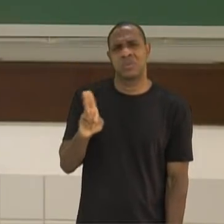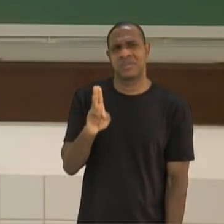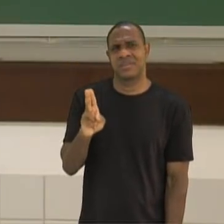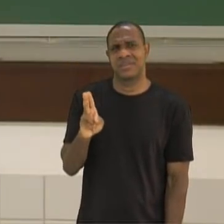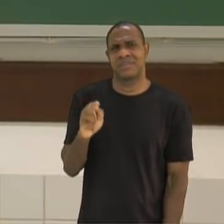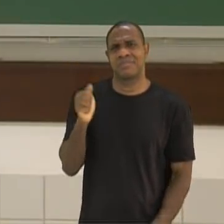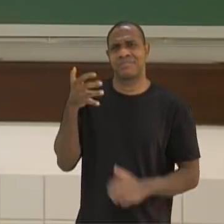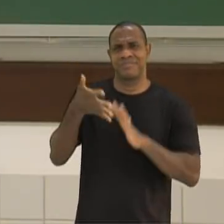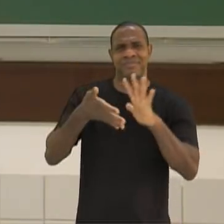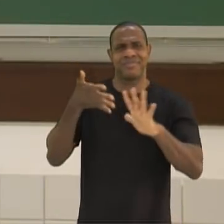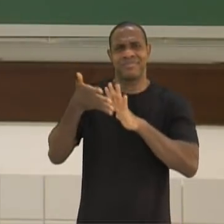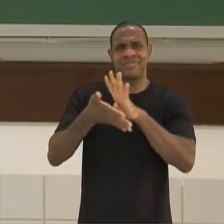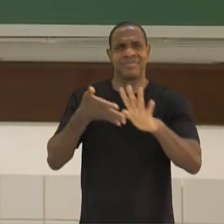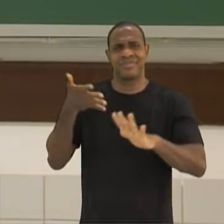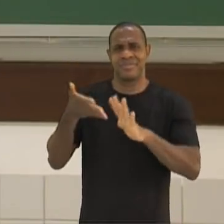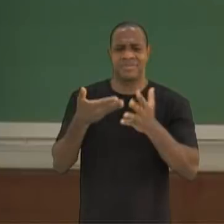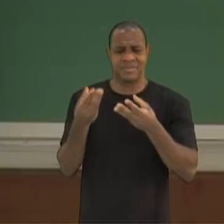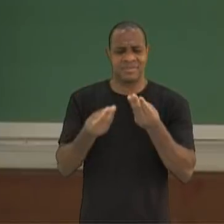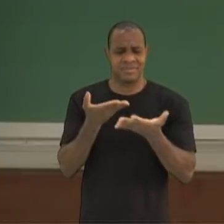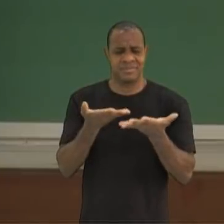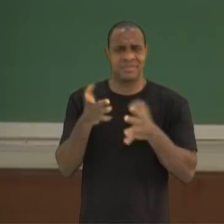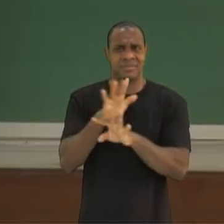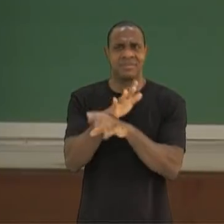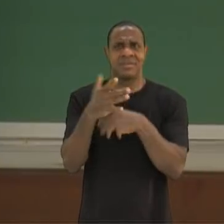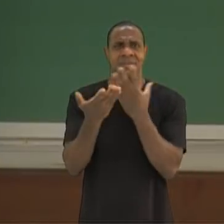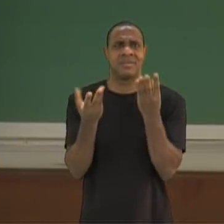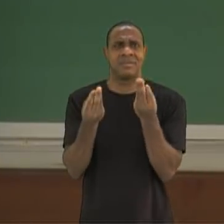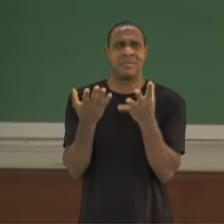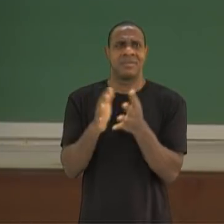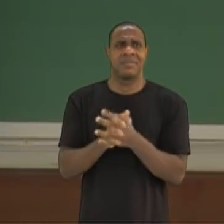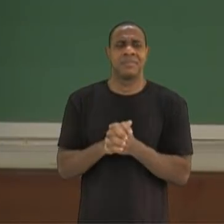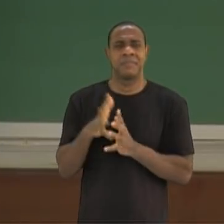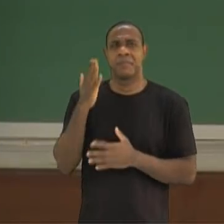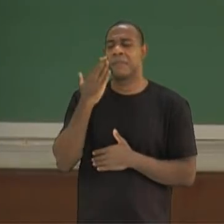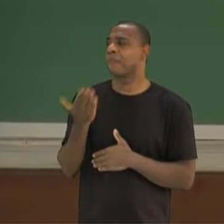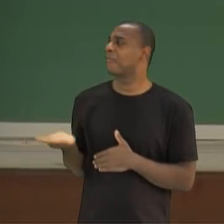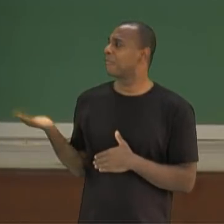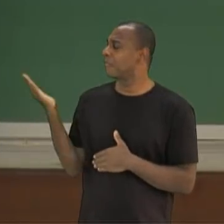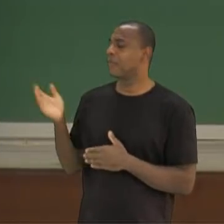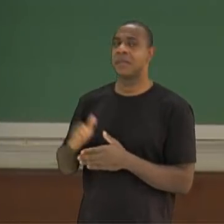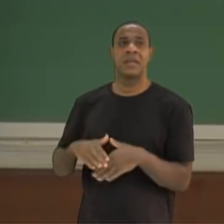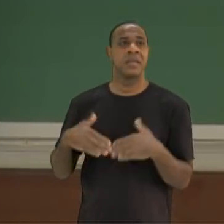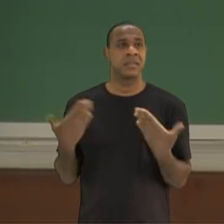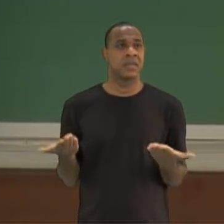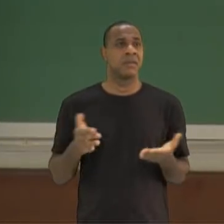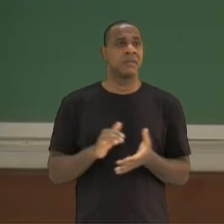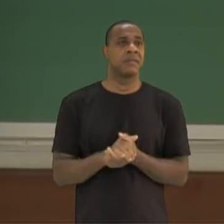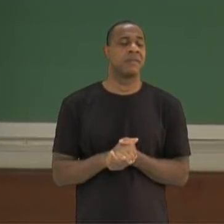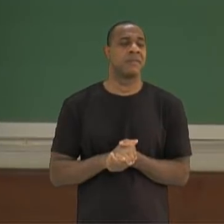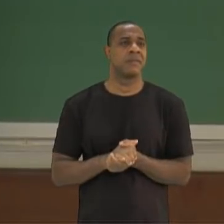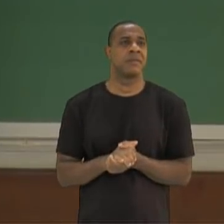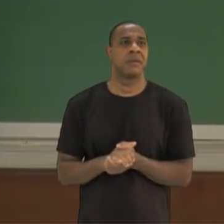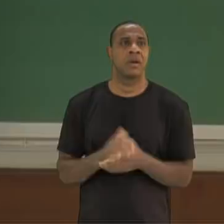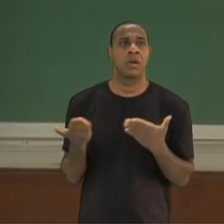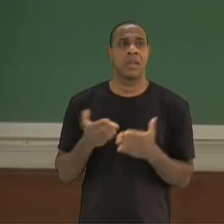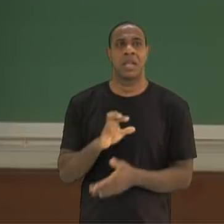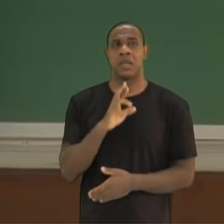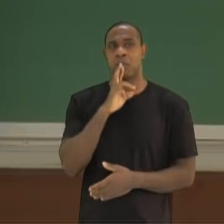Você conhece alguém que use? Então vamos lá, let's go! Agora a gente vai então checar as respostas